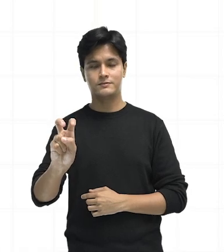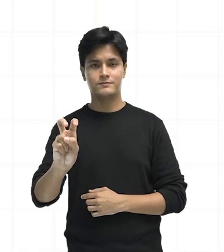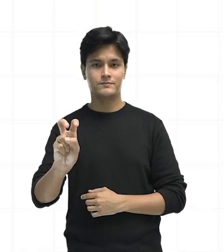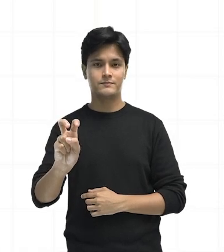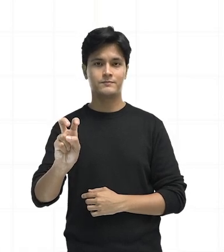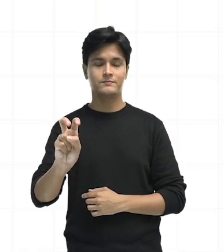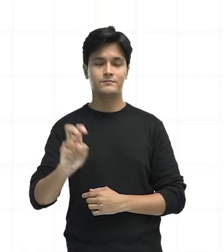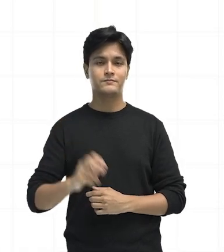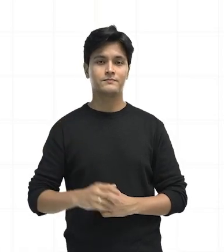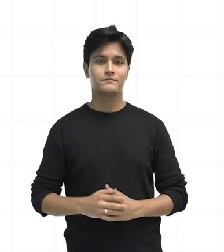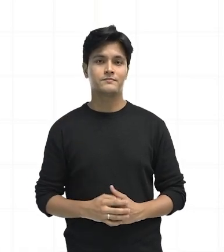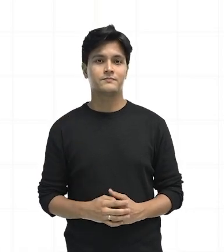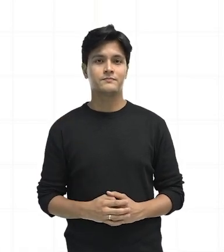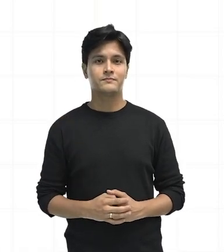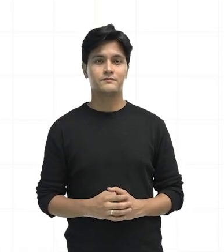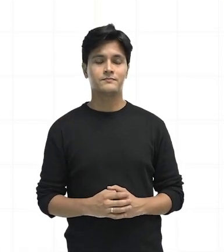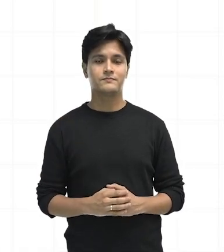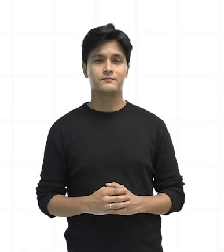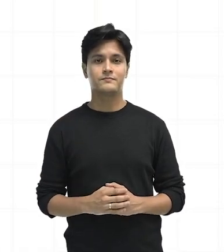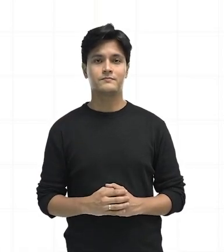1,5, né?